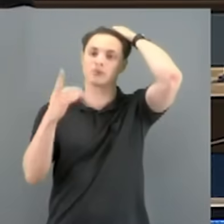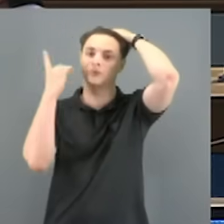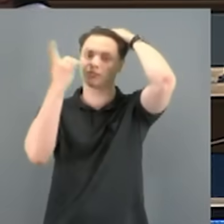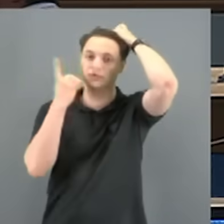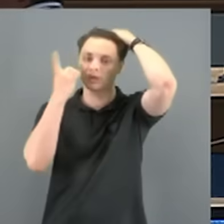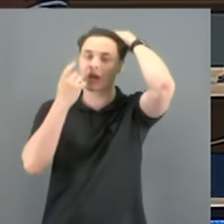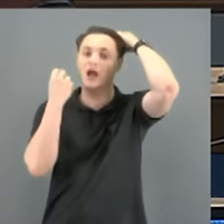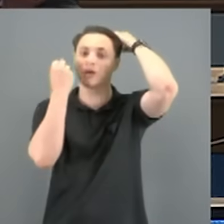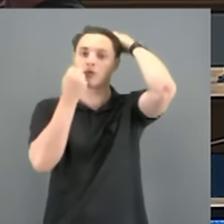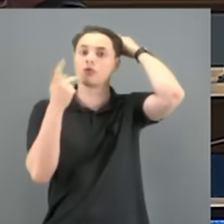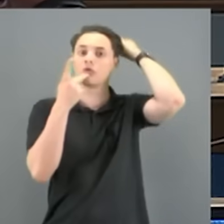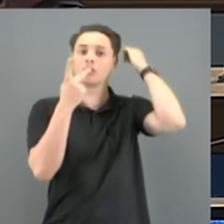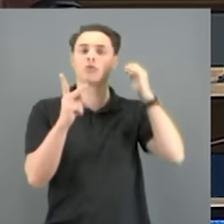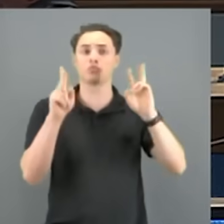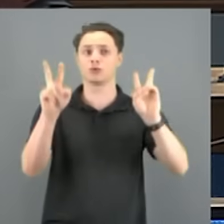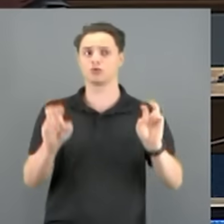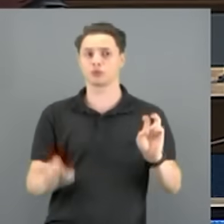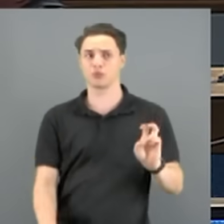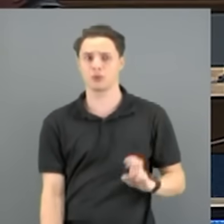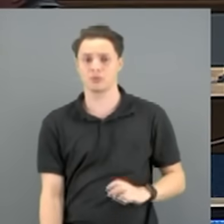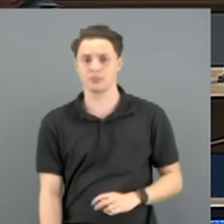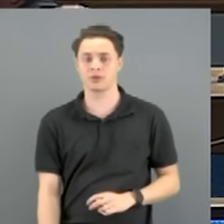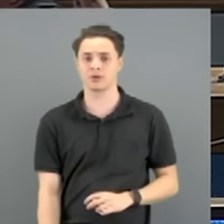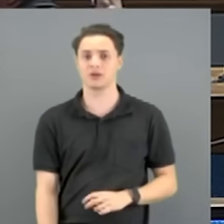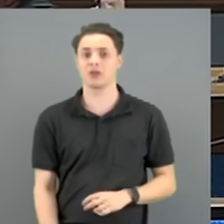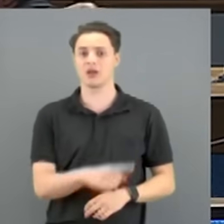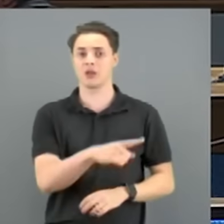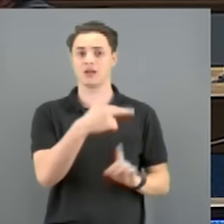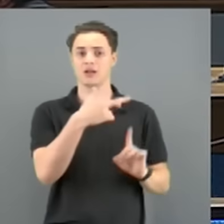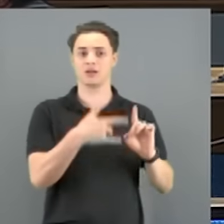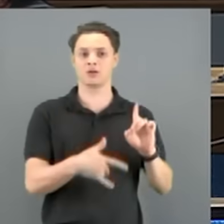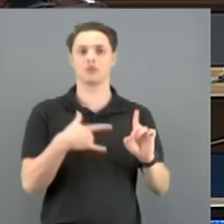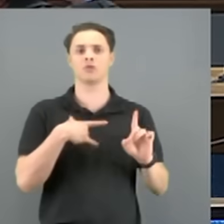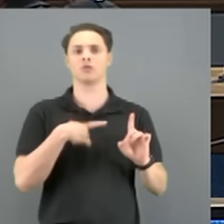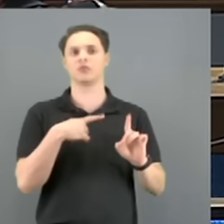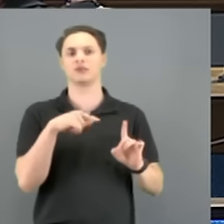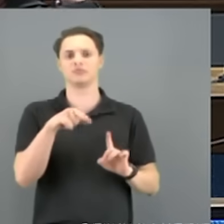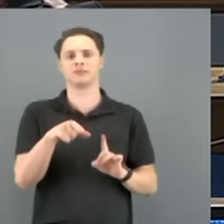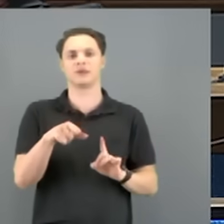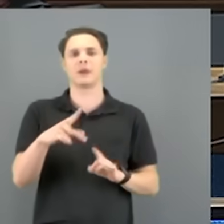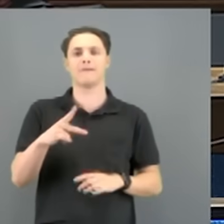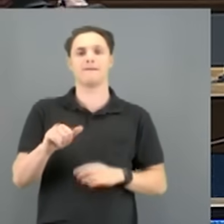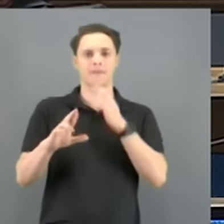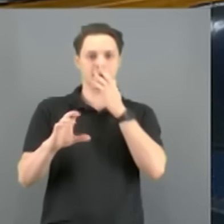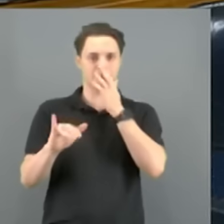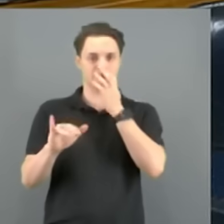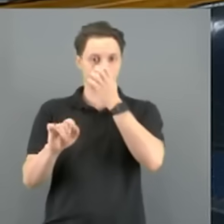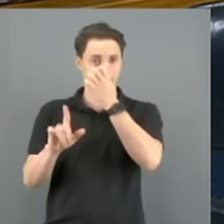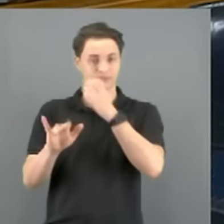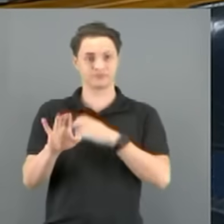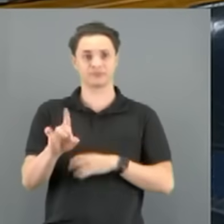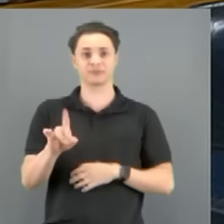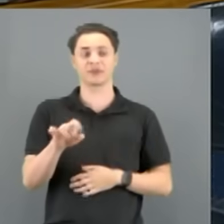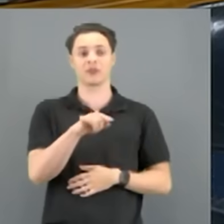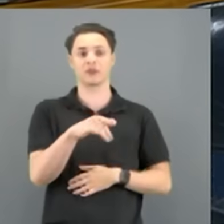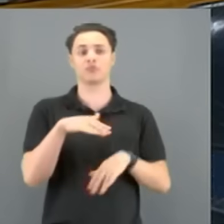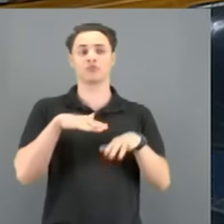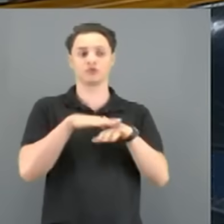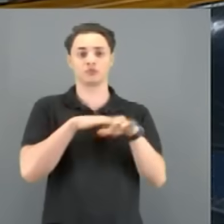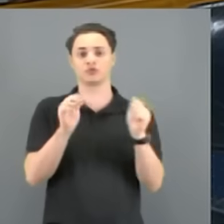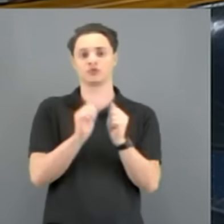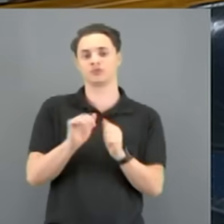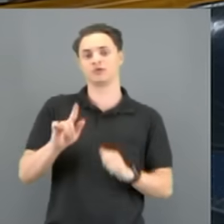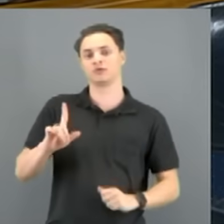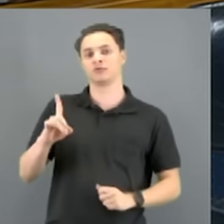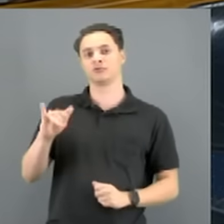com relação à parcialidade da relatora que foi pego através do seu assessor conversando com gedias que veio aqui